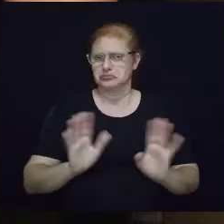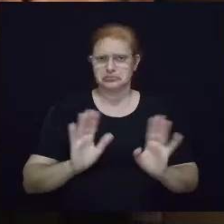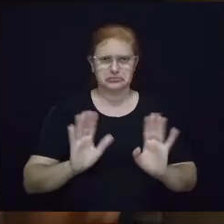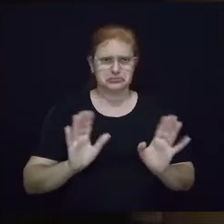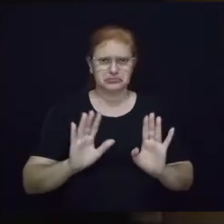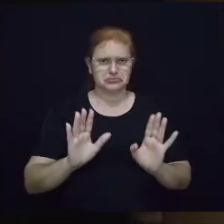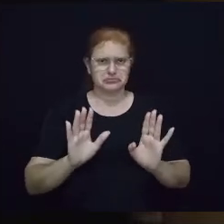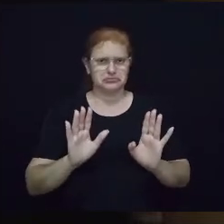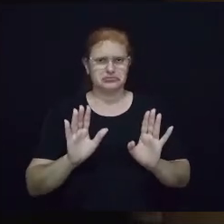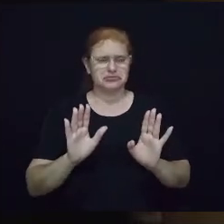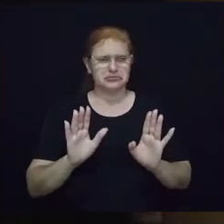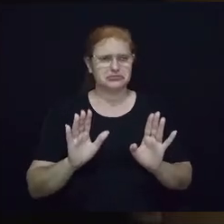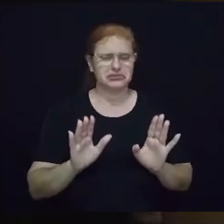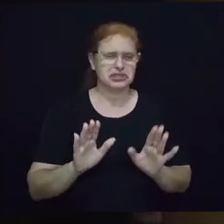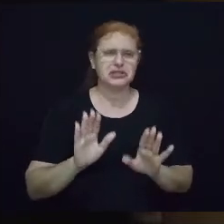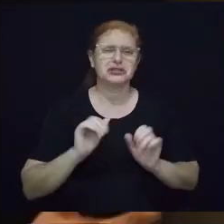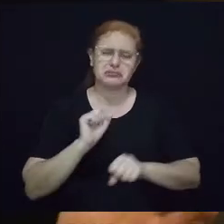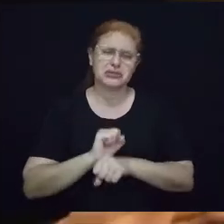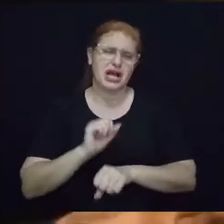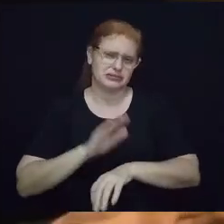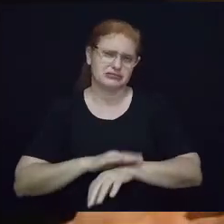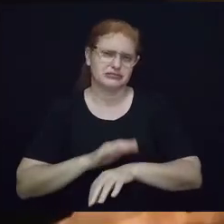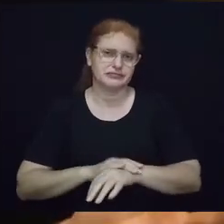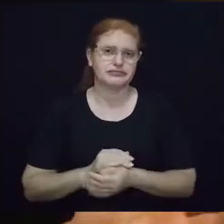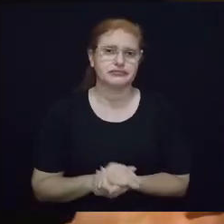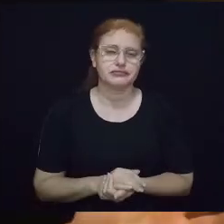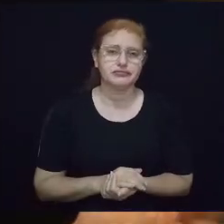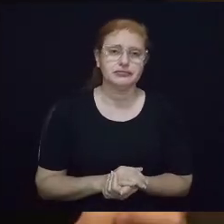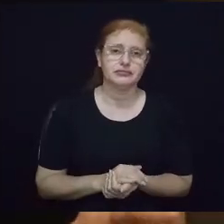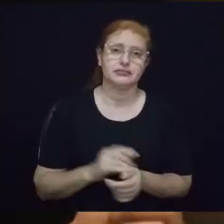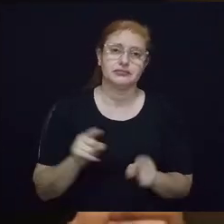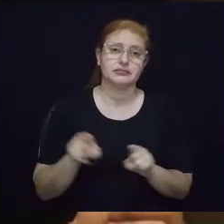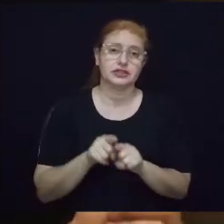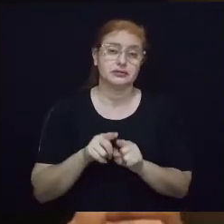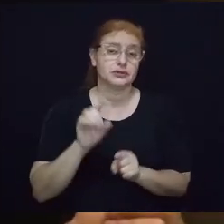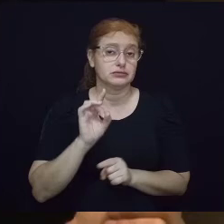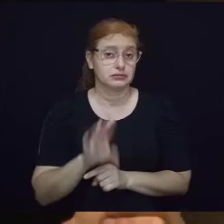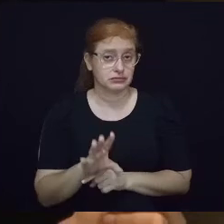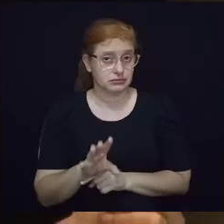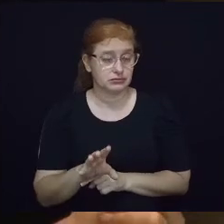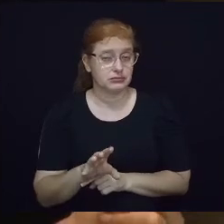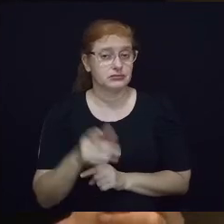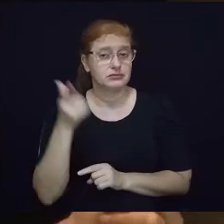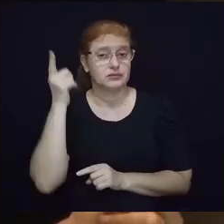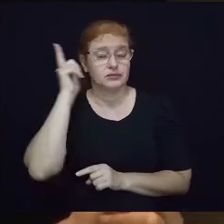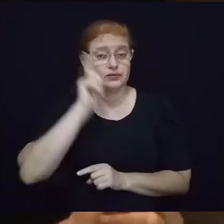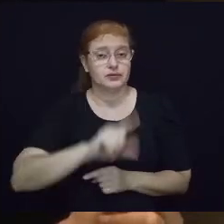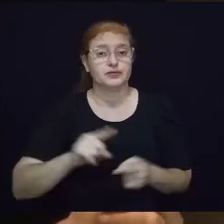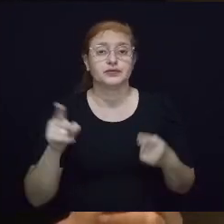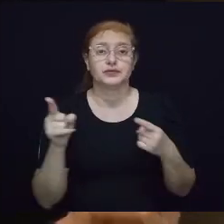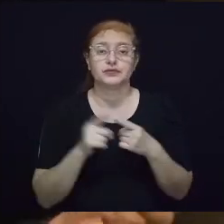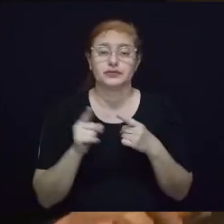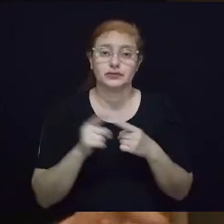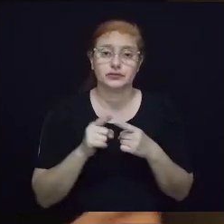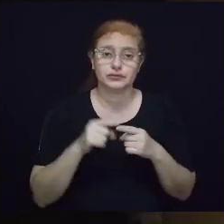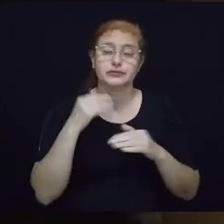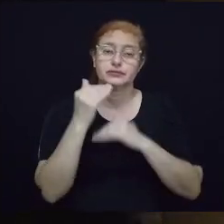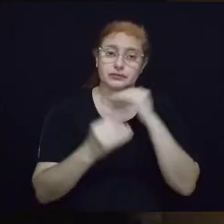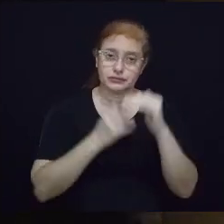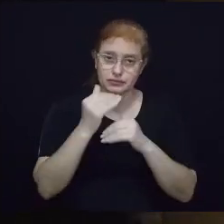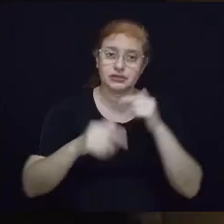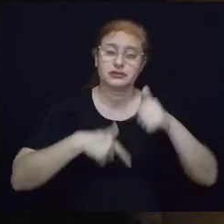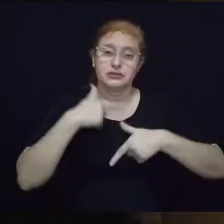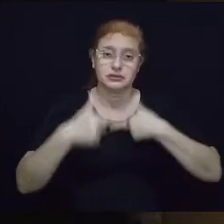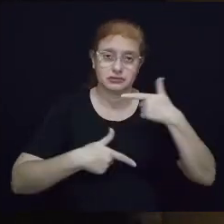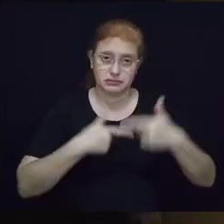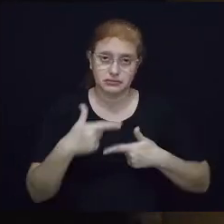deixo meio que andar sozinha, assim, né? Isso também só foi possível, esse tipo de processo de